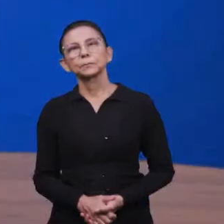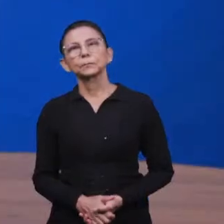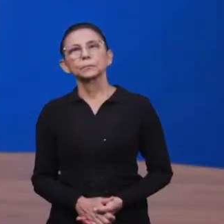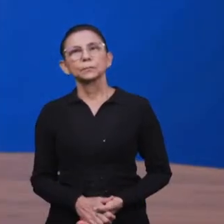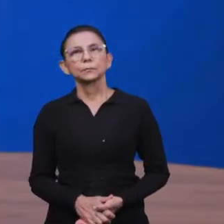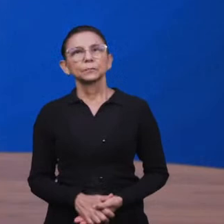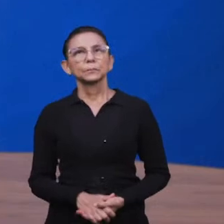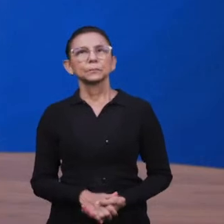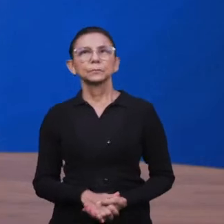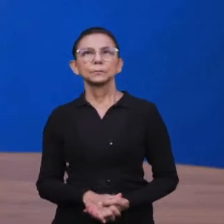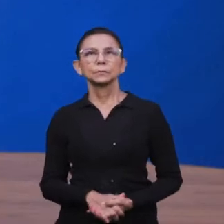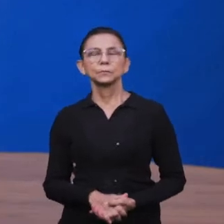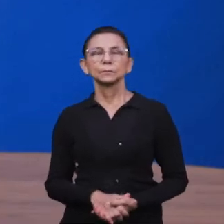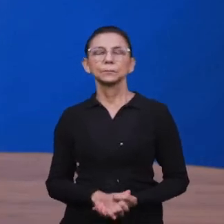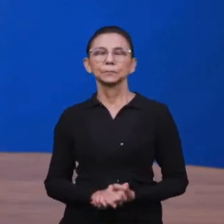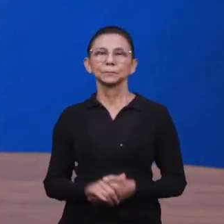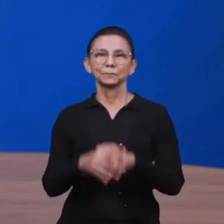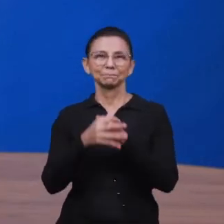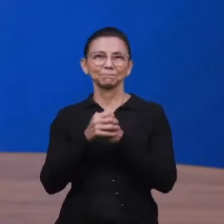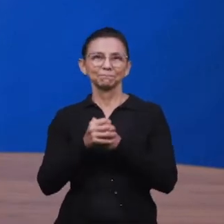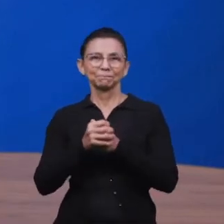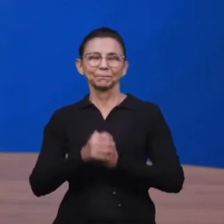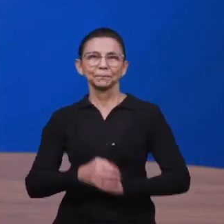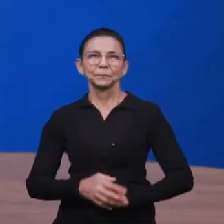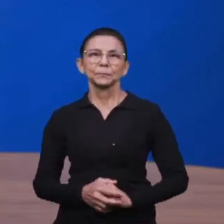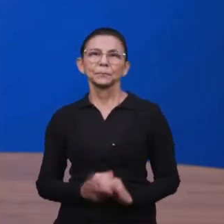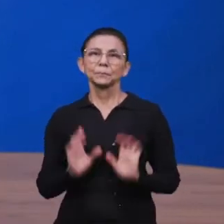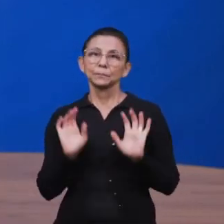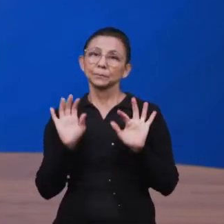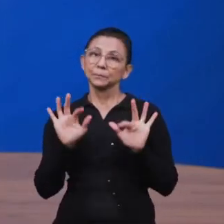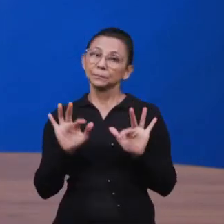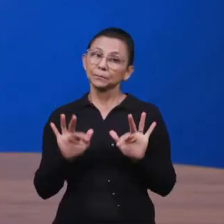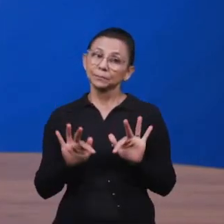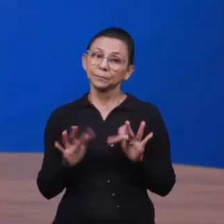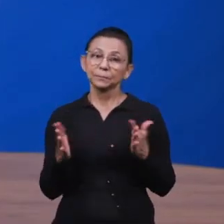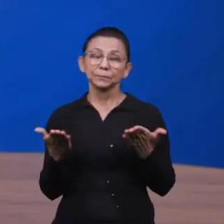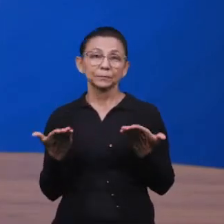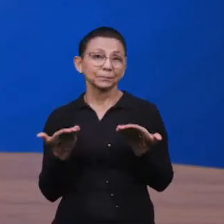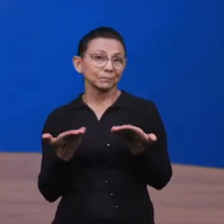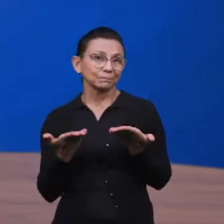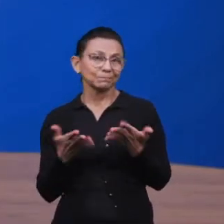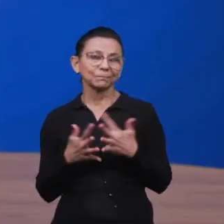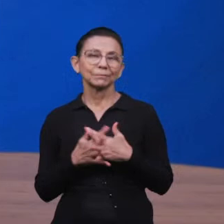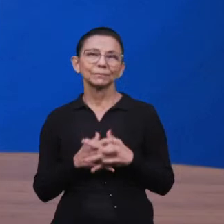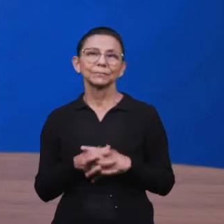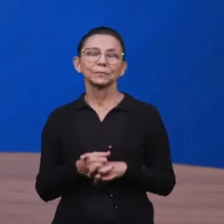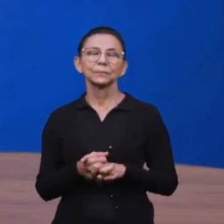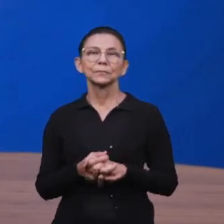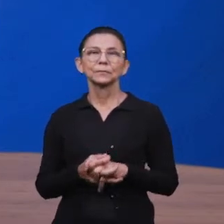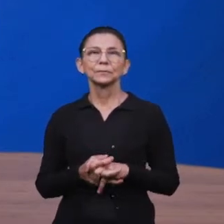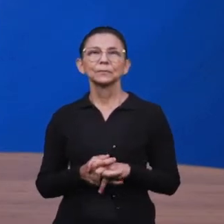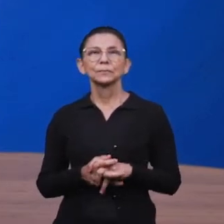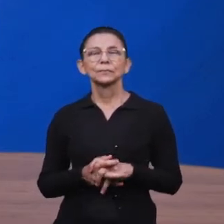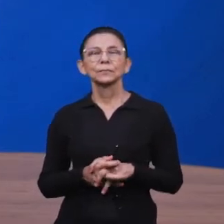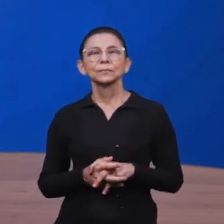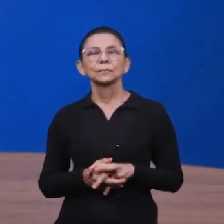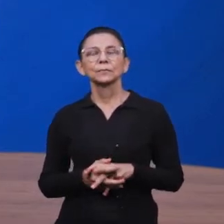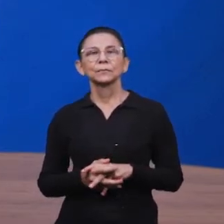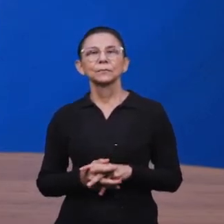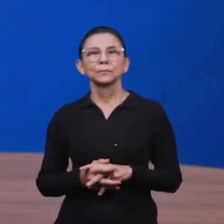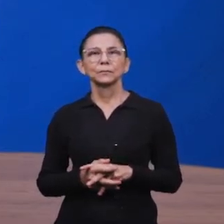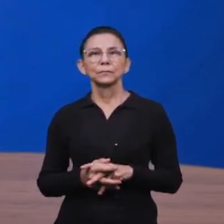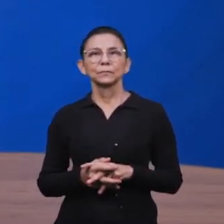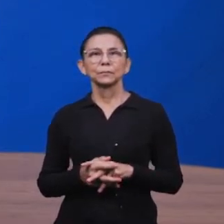Jesus. Amém, irmãos? Agora nós vamos para a parte final e hoje, por se tratar do nosso encontro